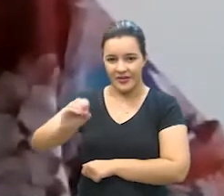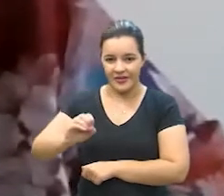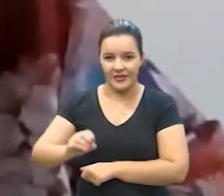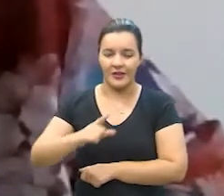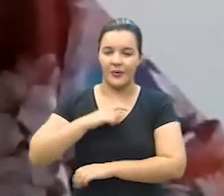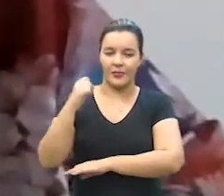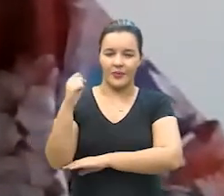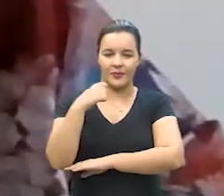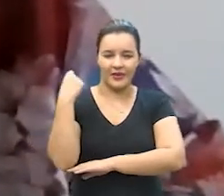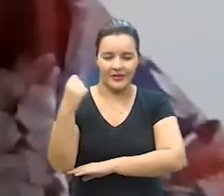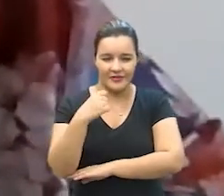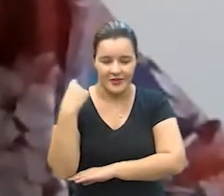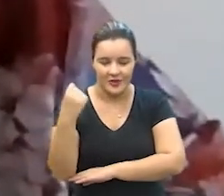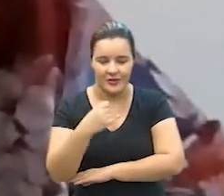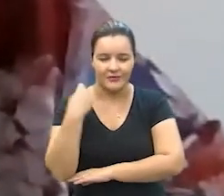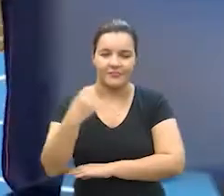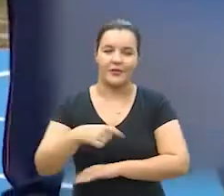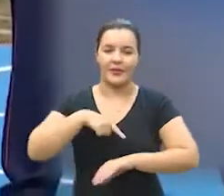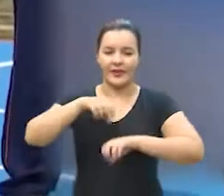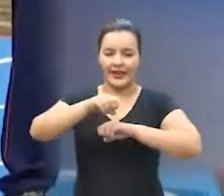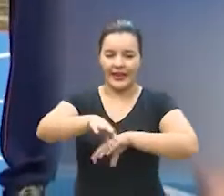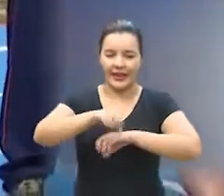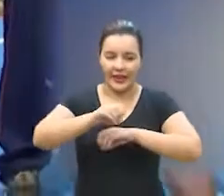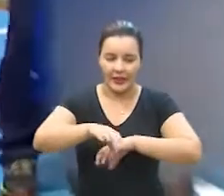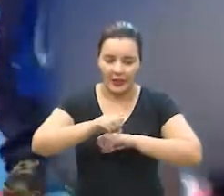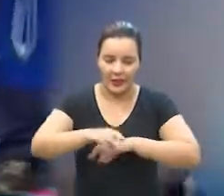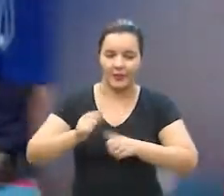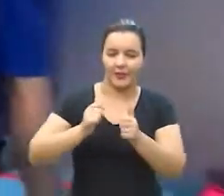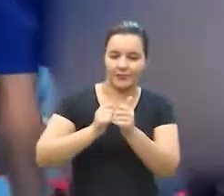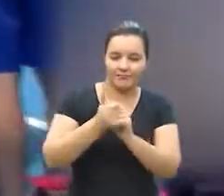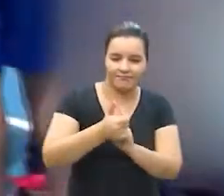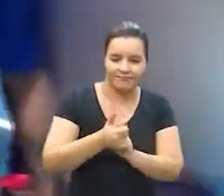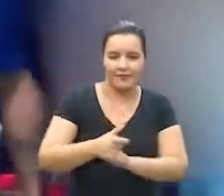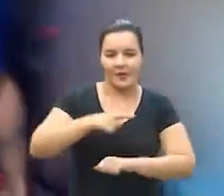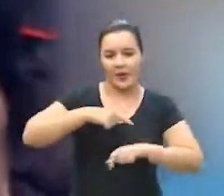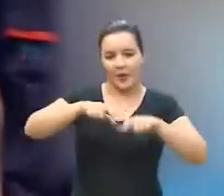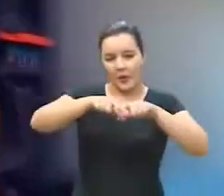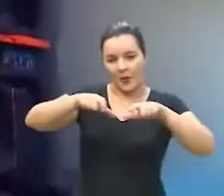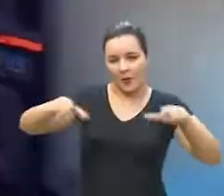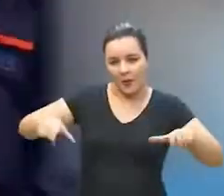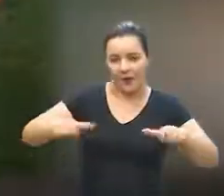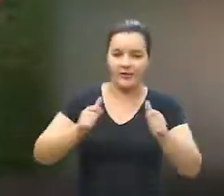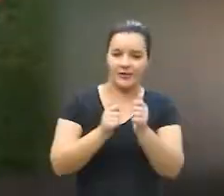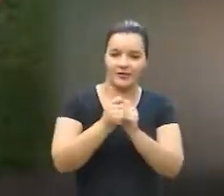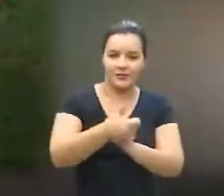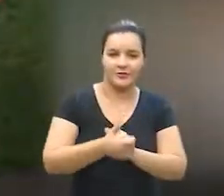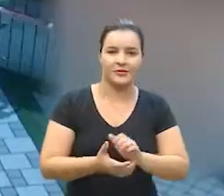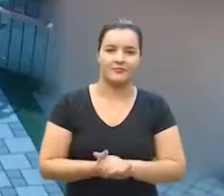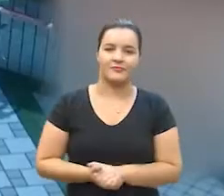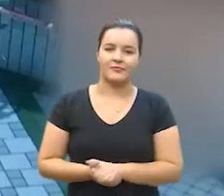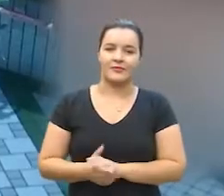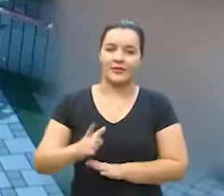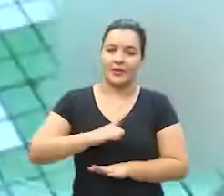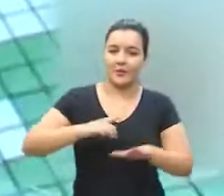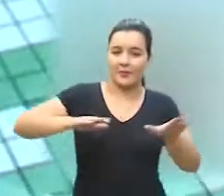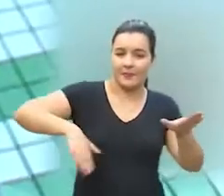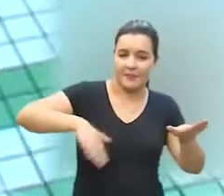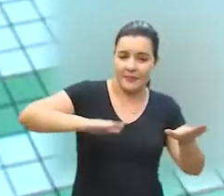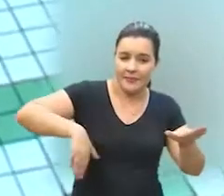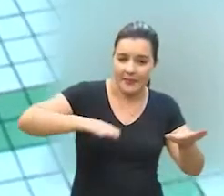ocupacional, de fisioterapia, de educação física, nós temos quadra de esportes, nós temos uma